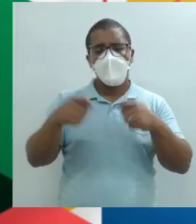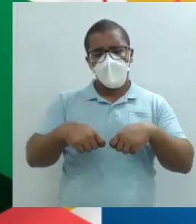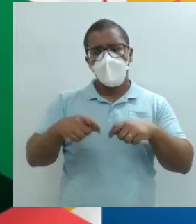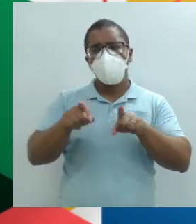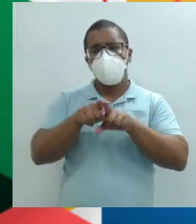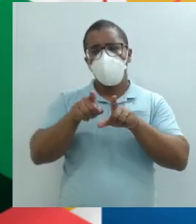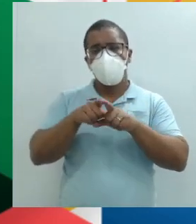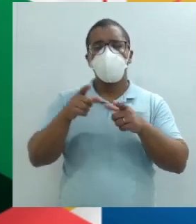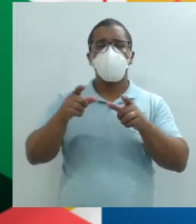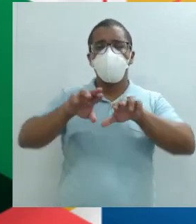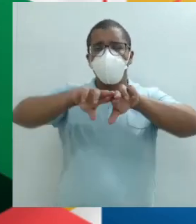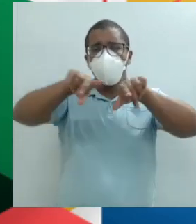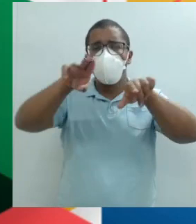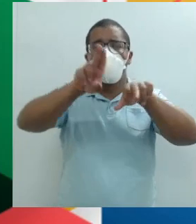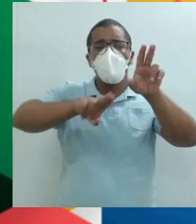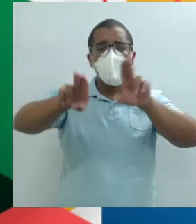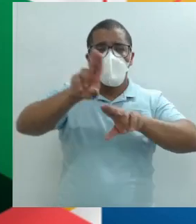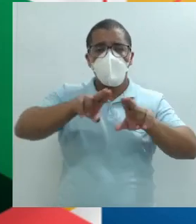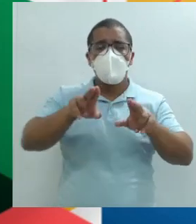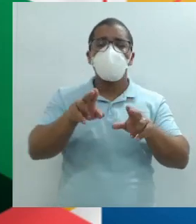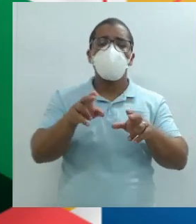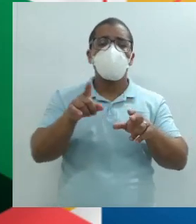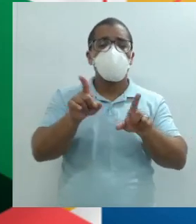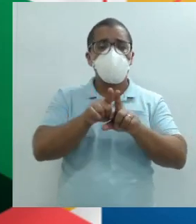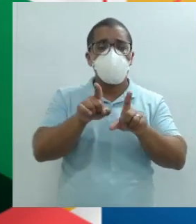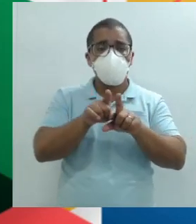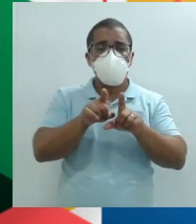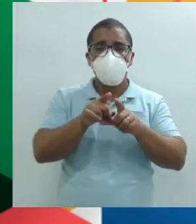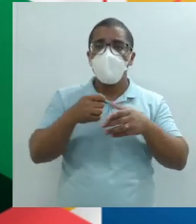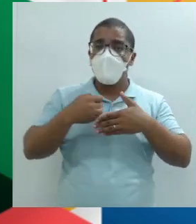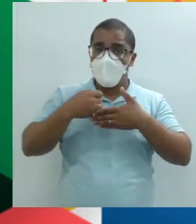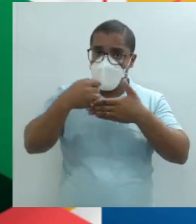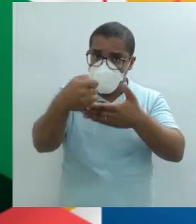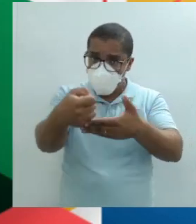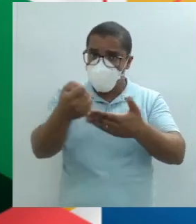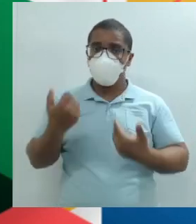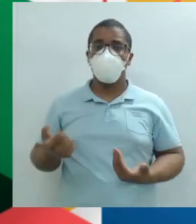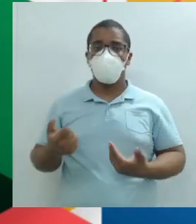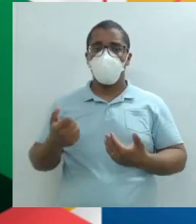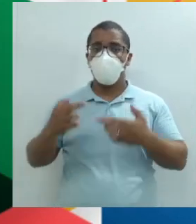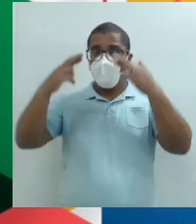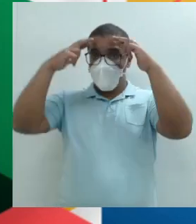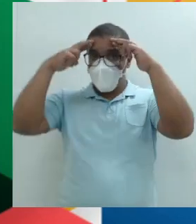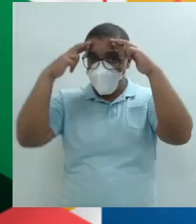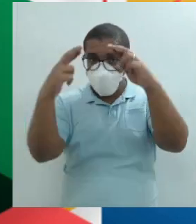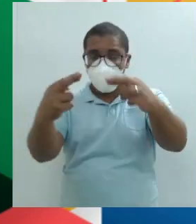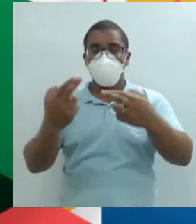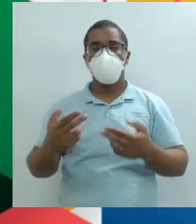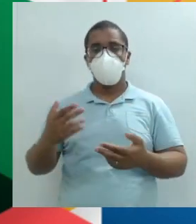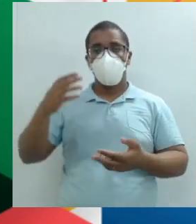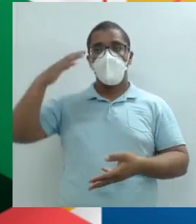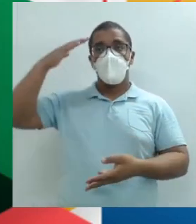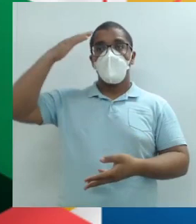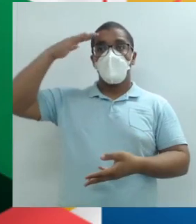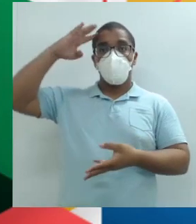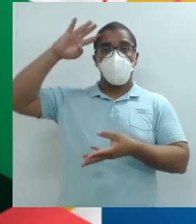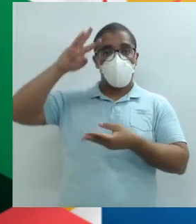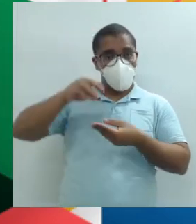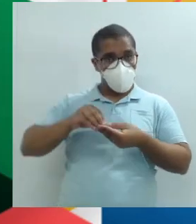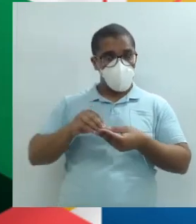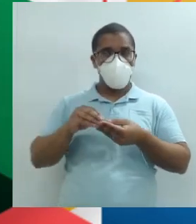plataformas, aprender a colaborar, respeitar, compreender,